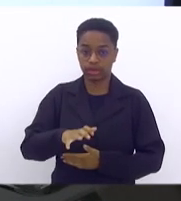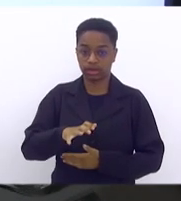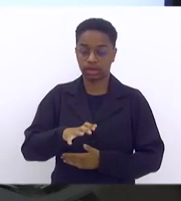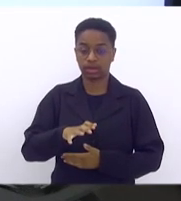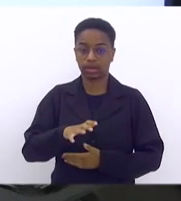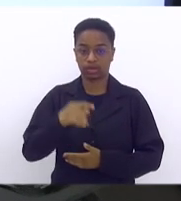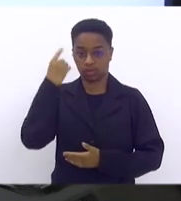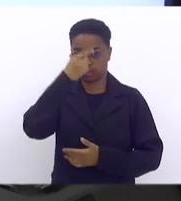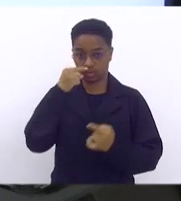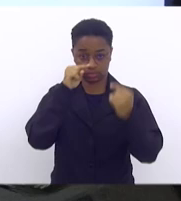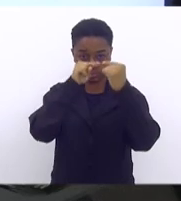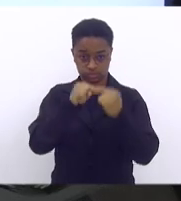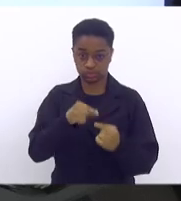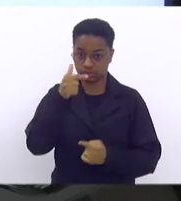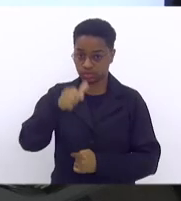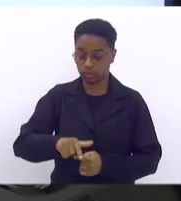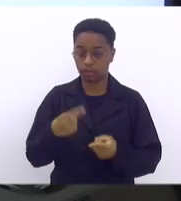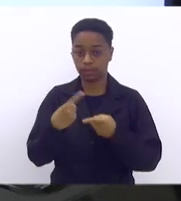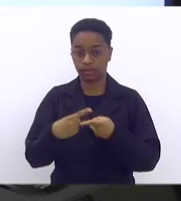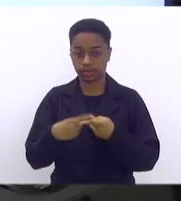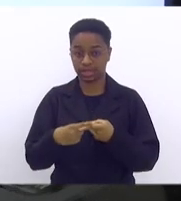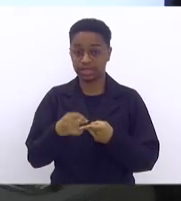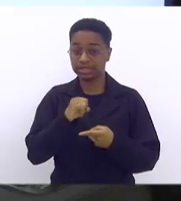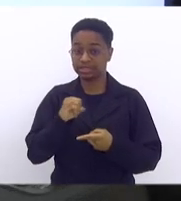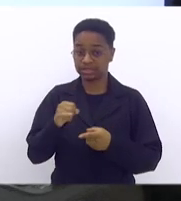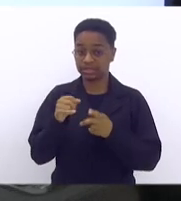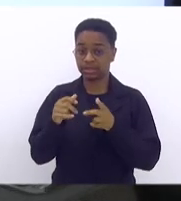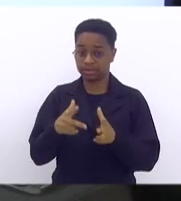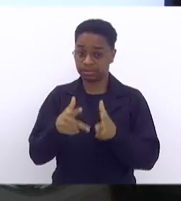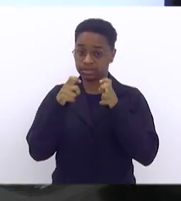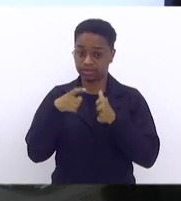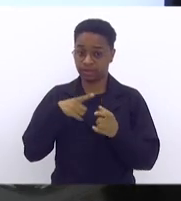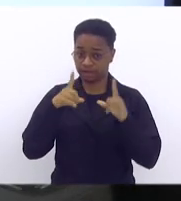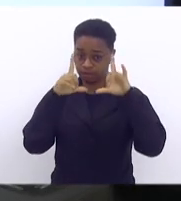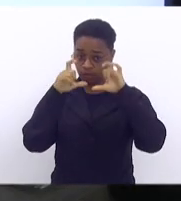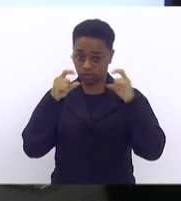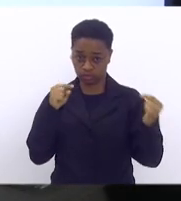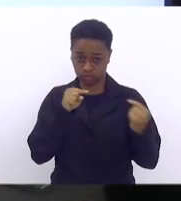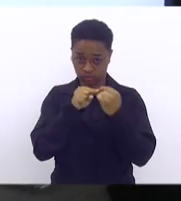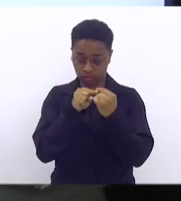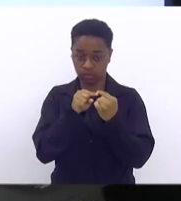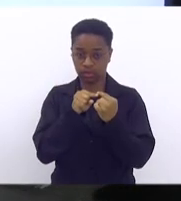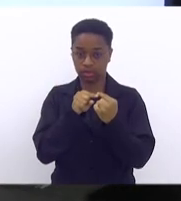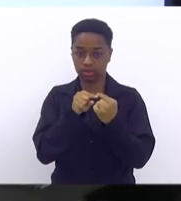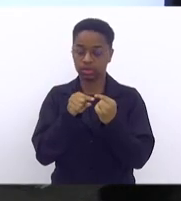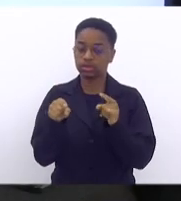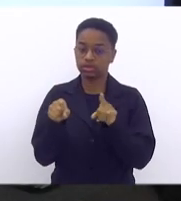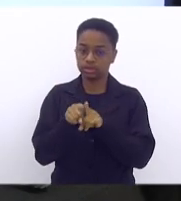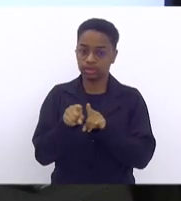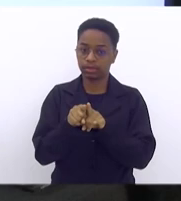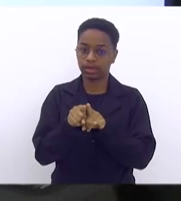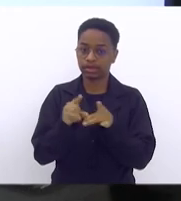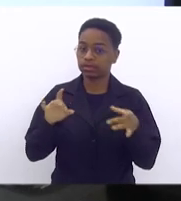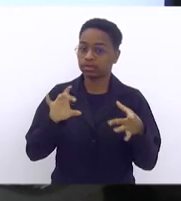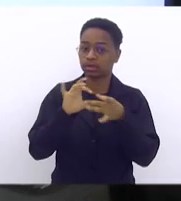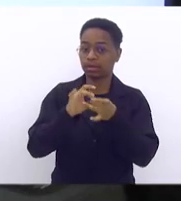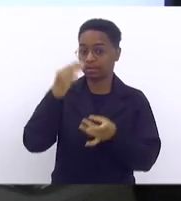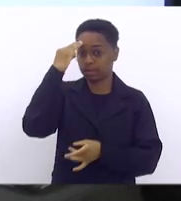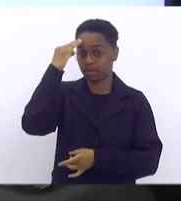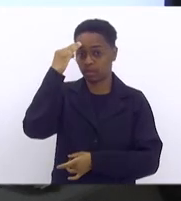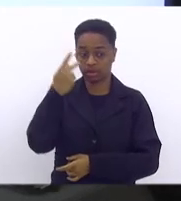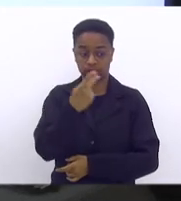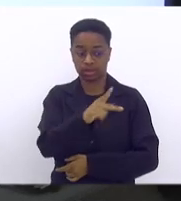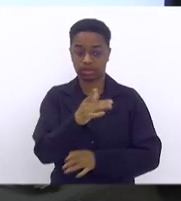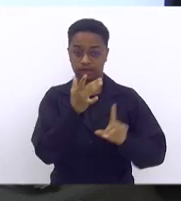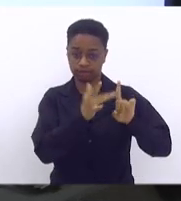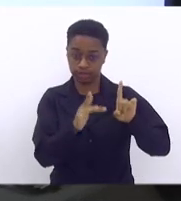reconhecimento, porque, a partir do momento que ele, em tese, foi reconhecido por uma foto, isso já veicula a memória daquela vítima, né? Então,